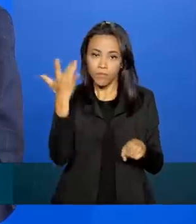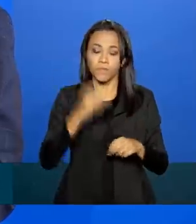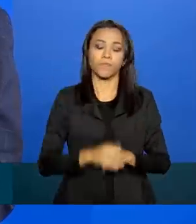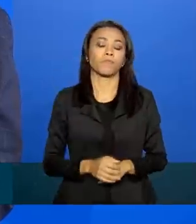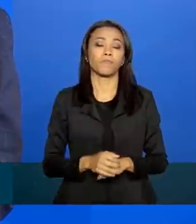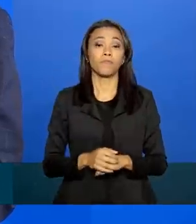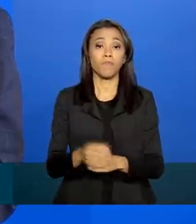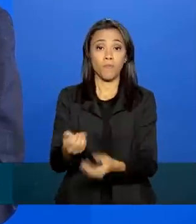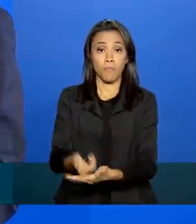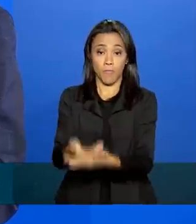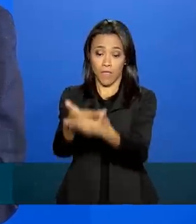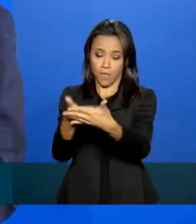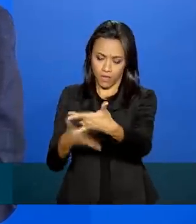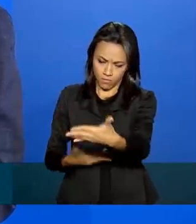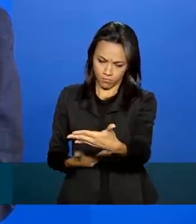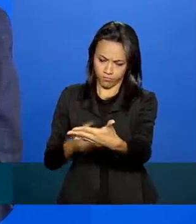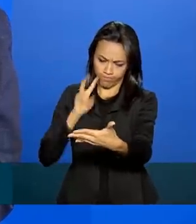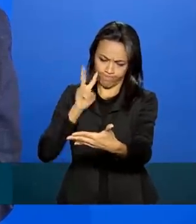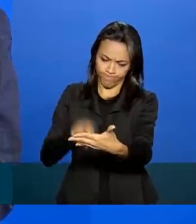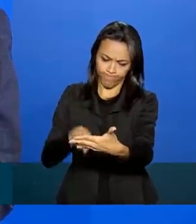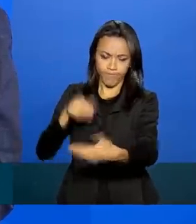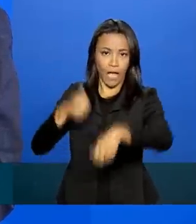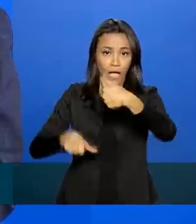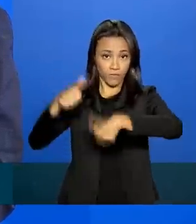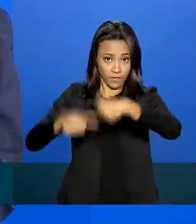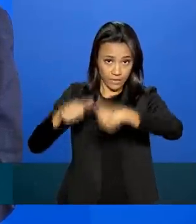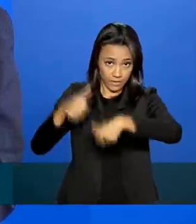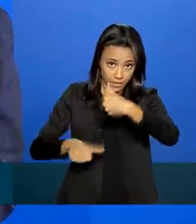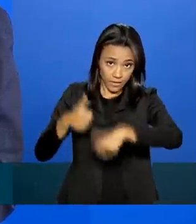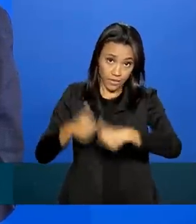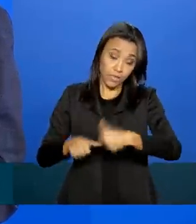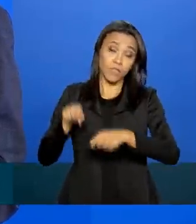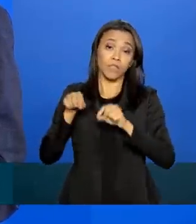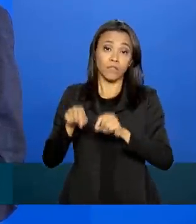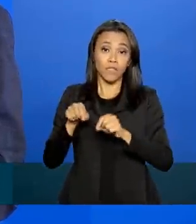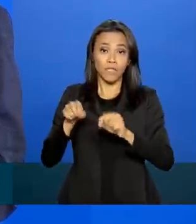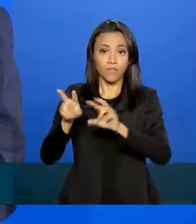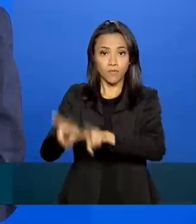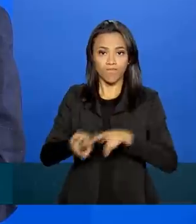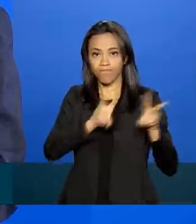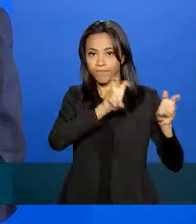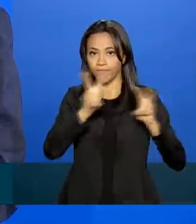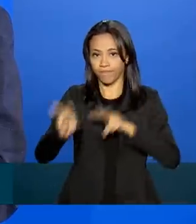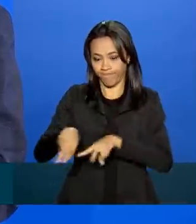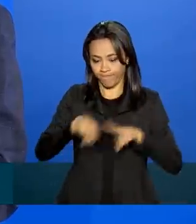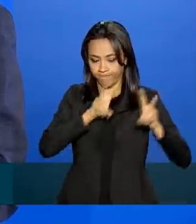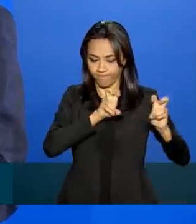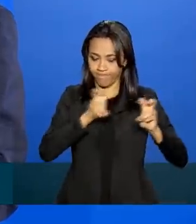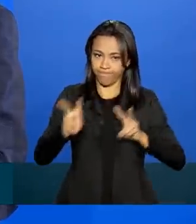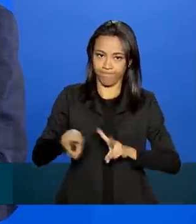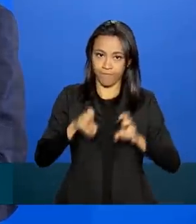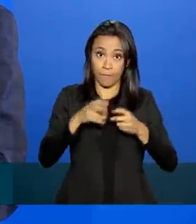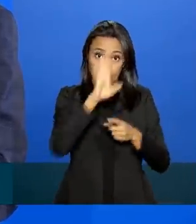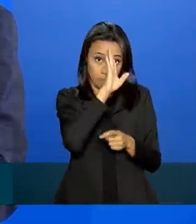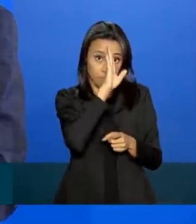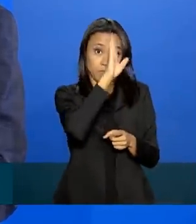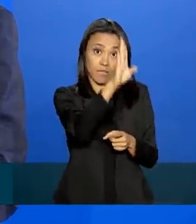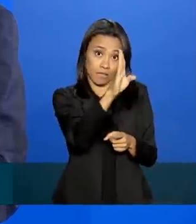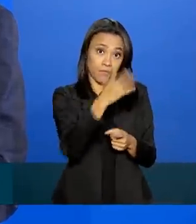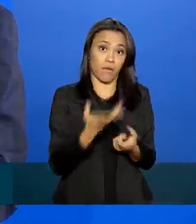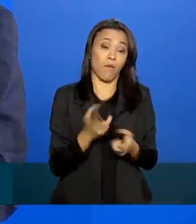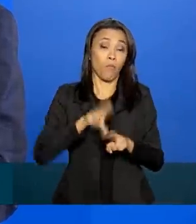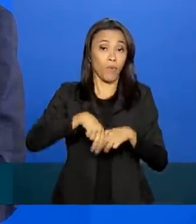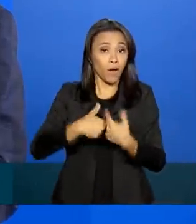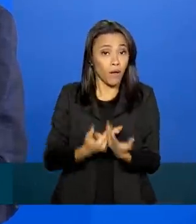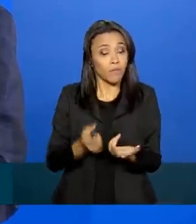análises de correntes foram considerados os seguintes principais aspectos a questão por se